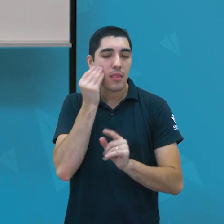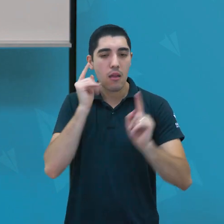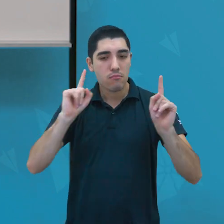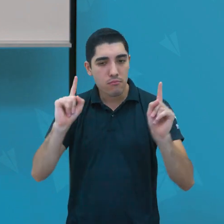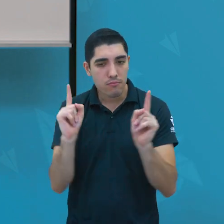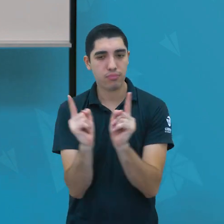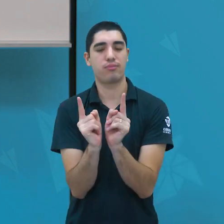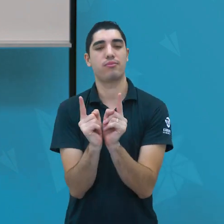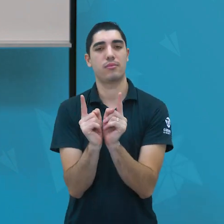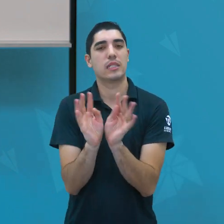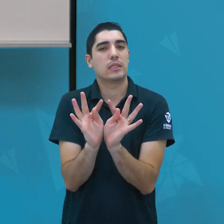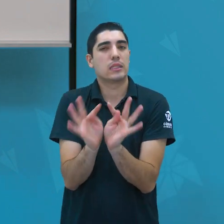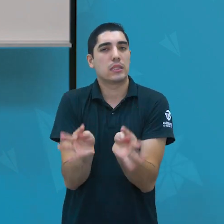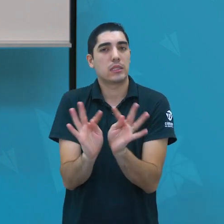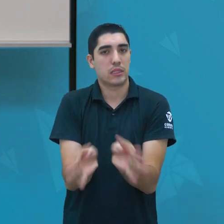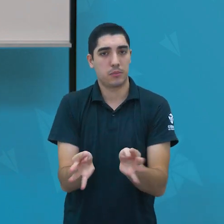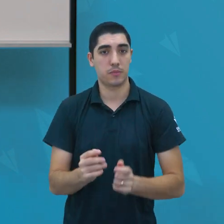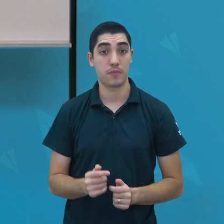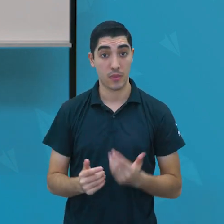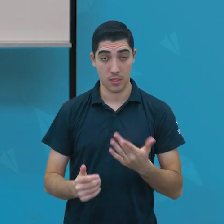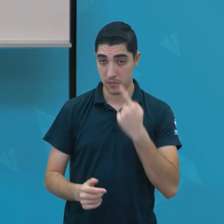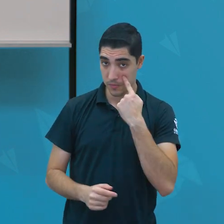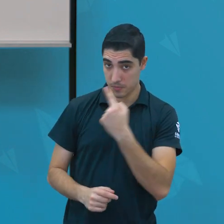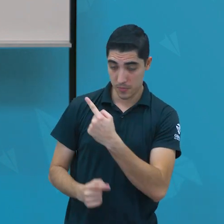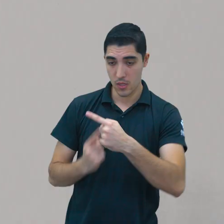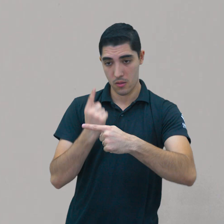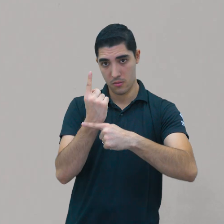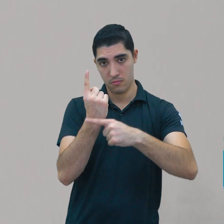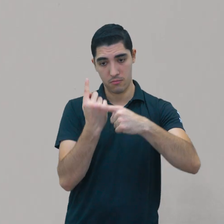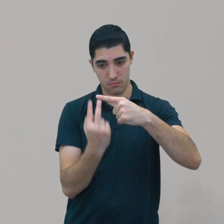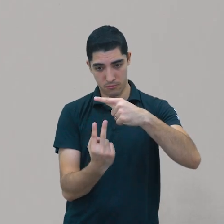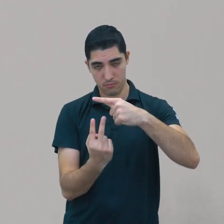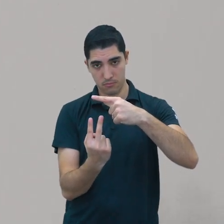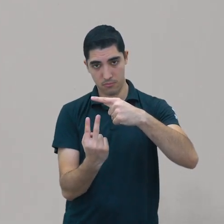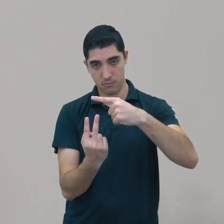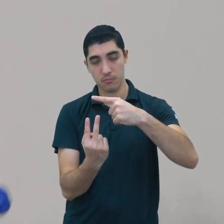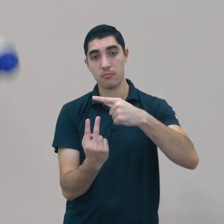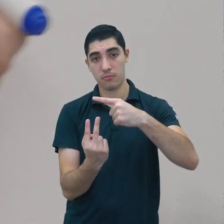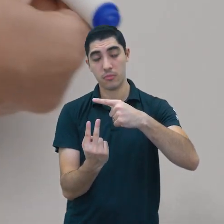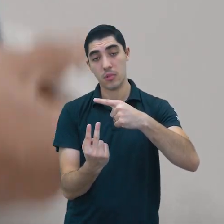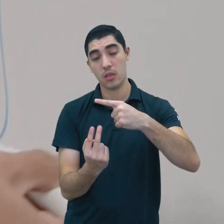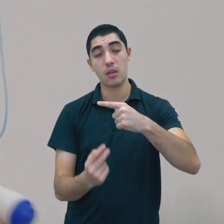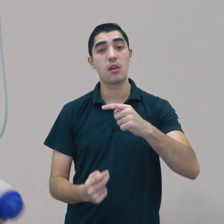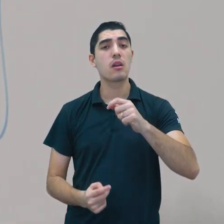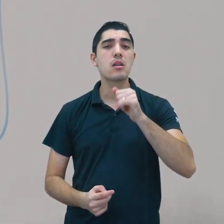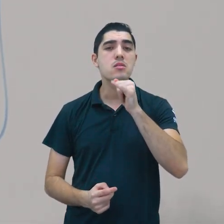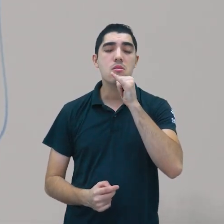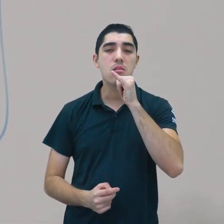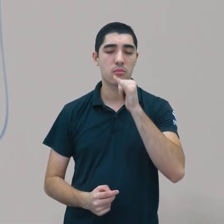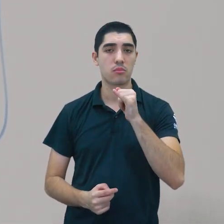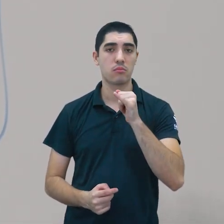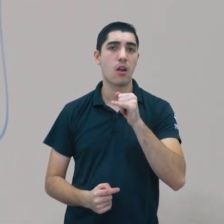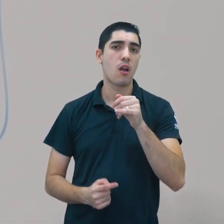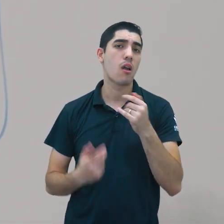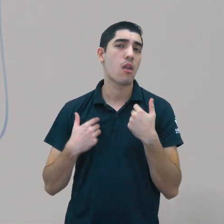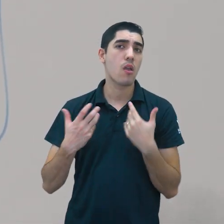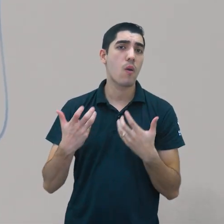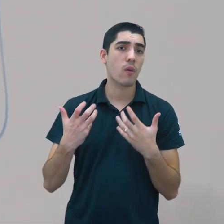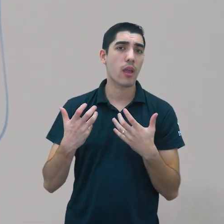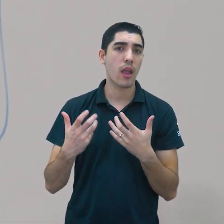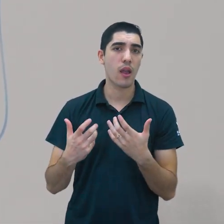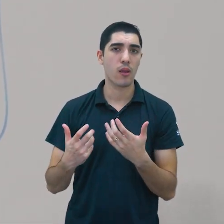tá? Ok? Então esse aqui para nós é meio. Mas se você quisesse, você poderia